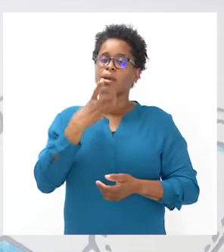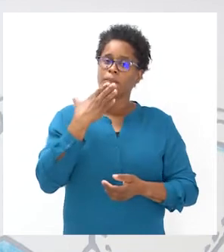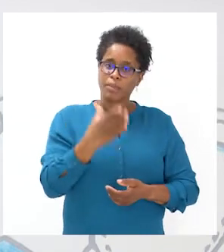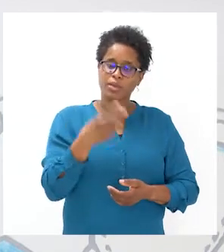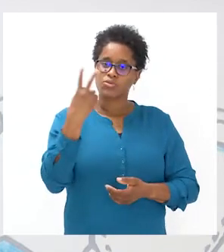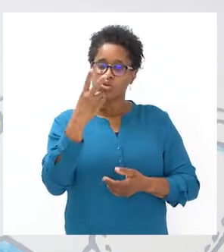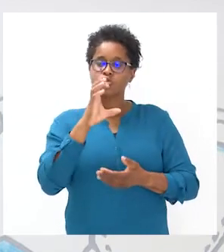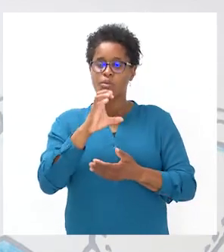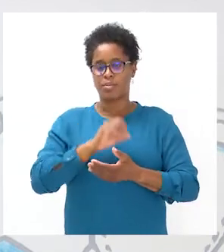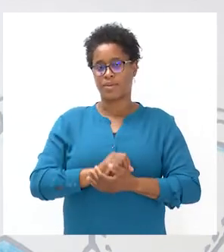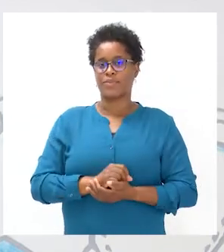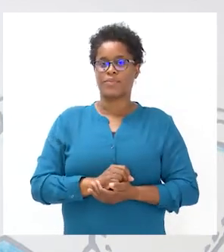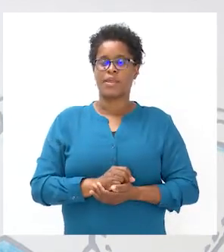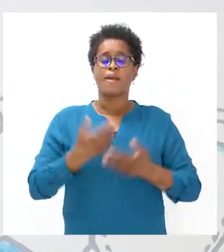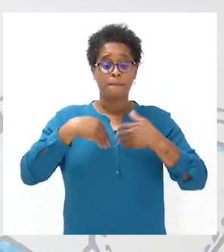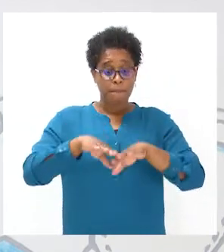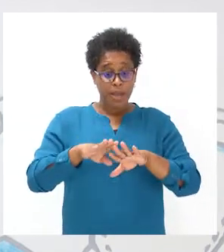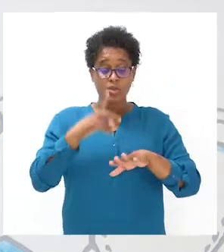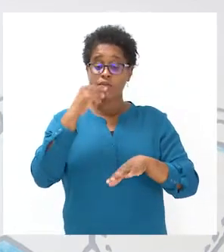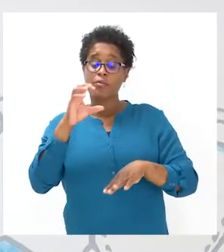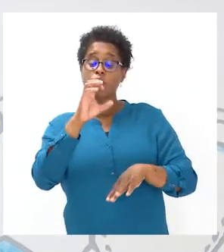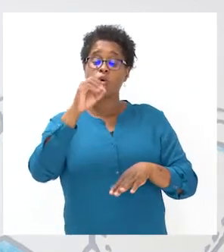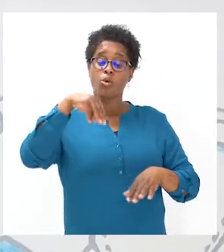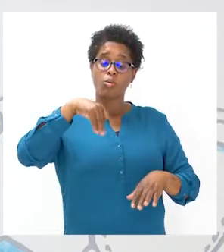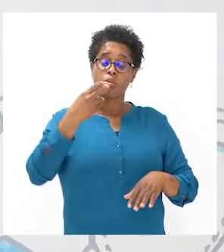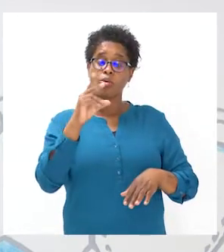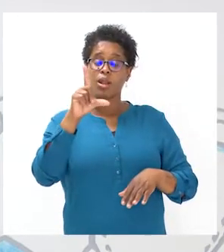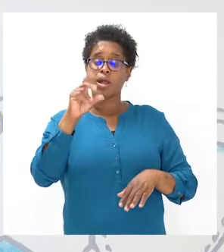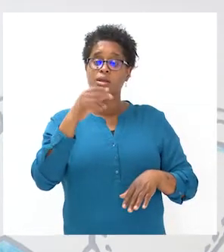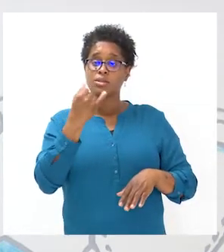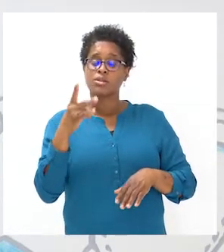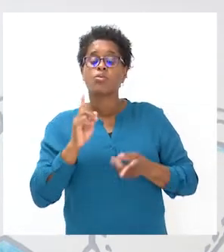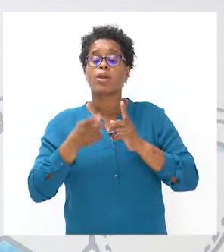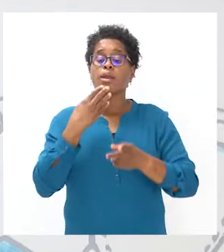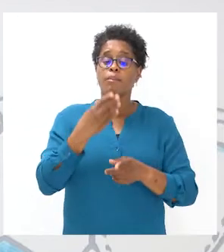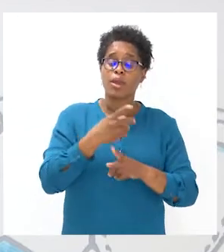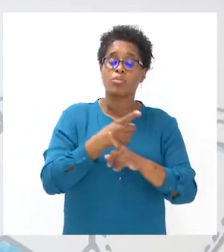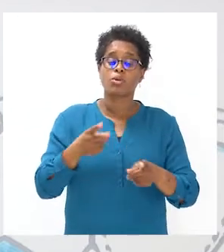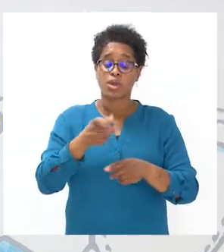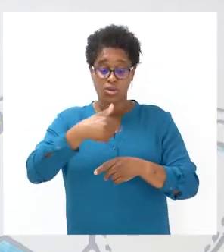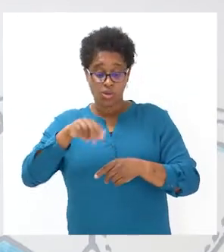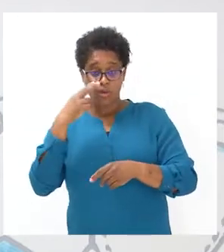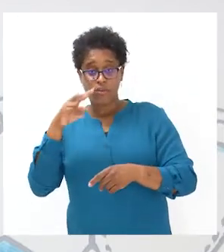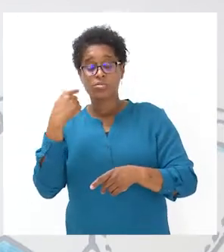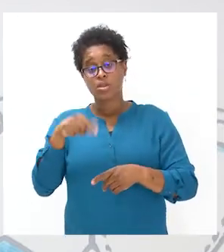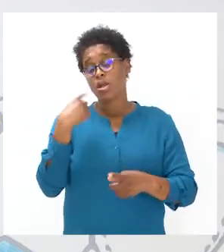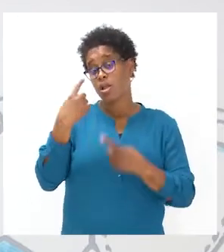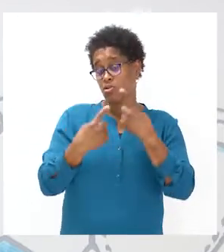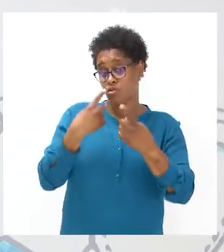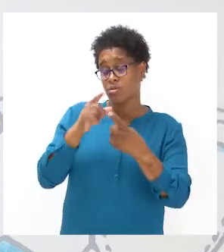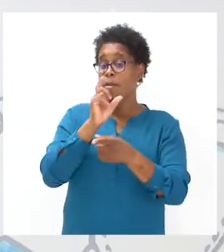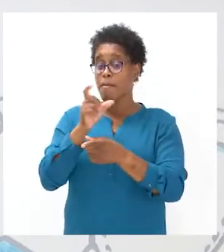os dois complementos. Mas e o verbo copulativo? O que é que pede? Porquê? Porque nós vimos que temos algumas